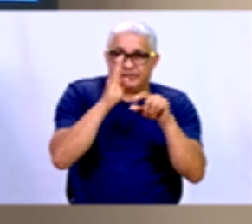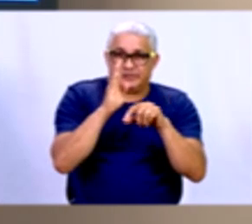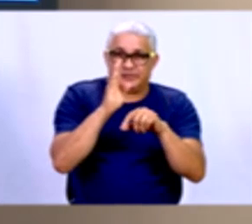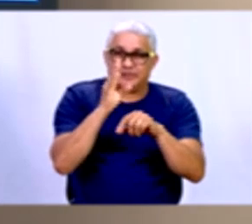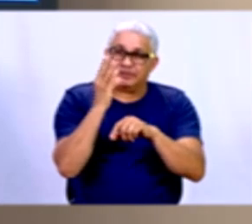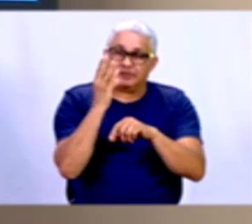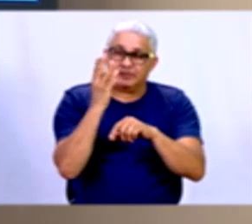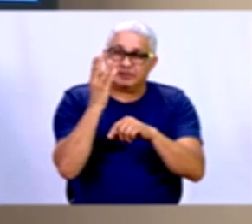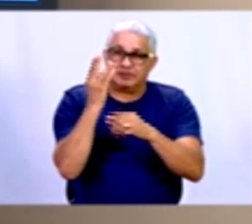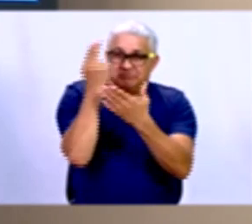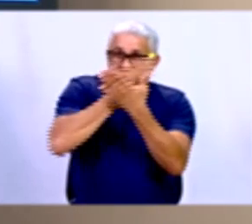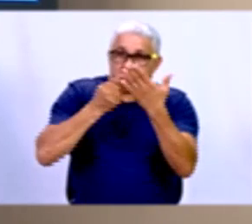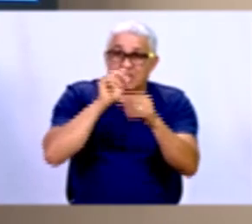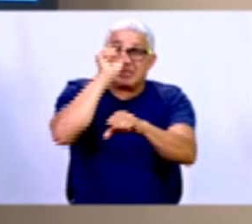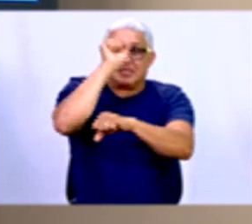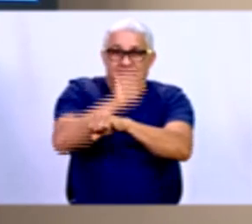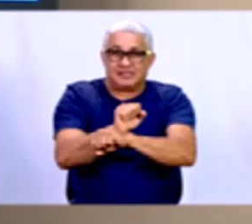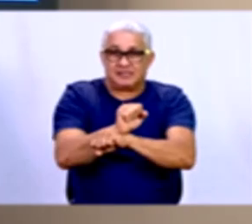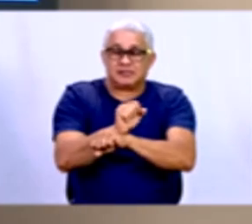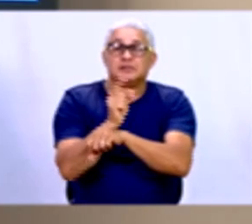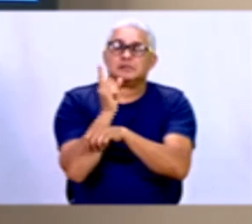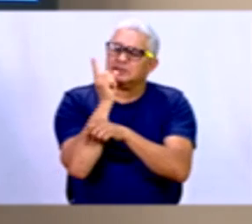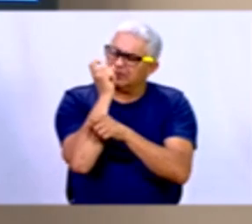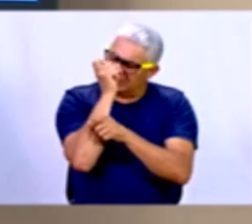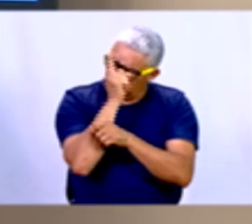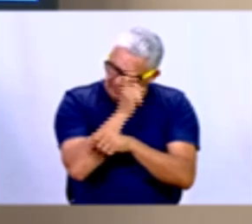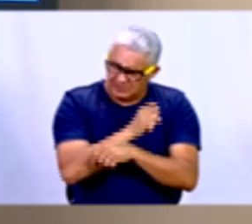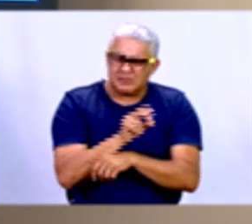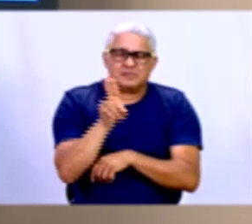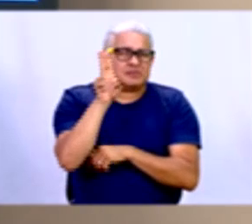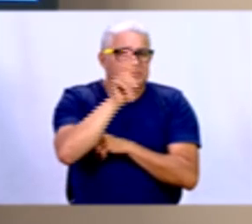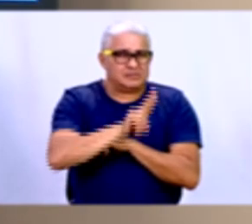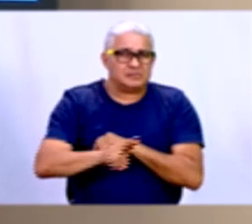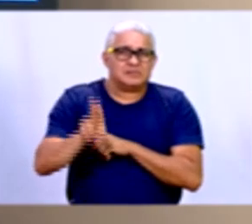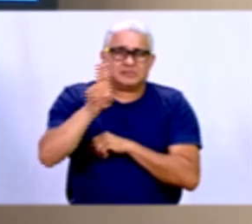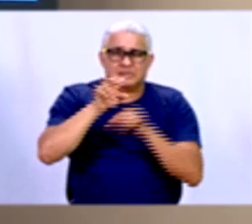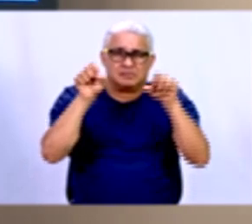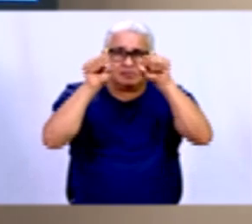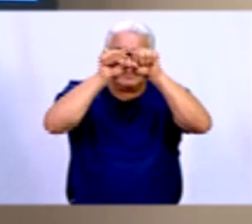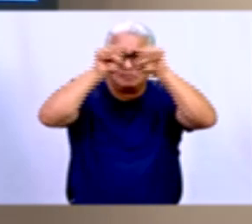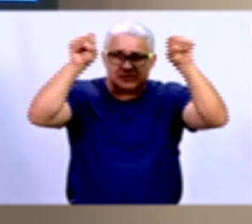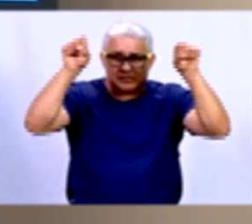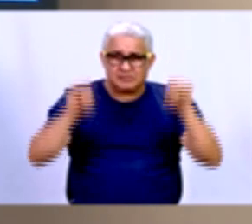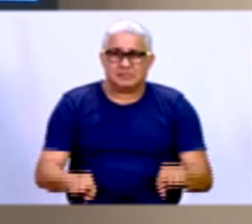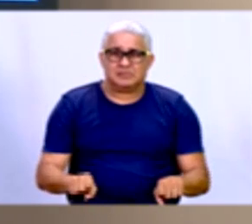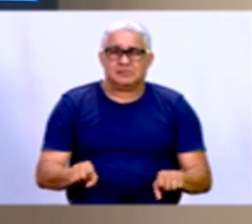imagem, certo? E dificulta muito o uso desses sistemas. Então,